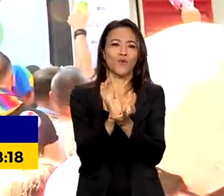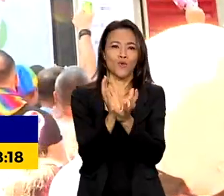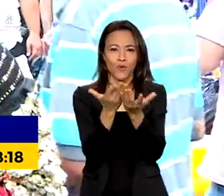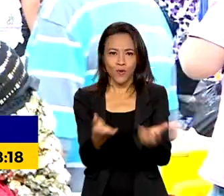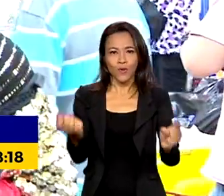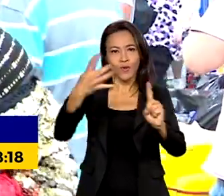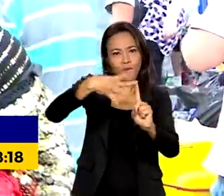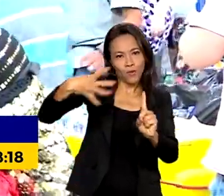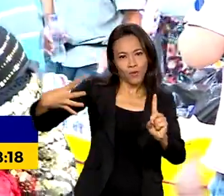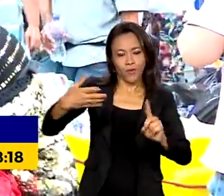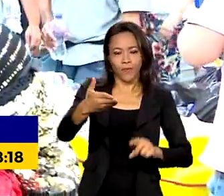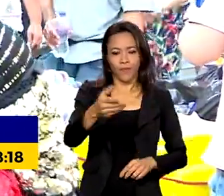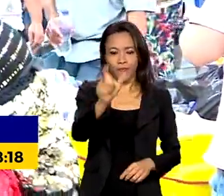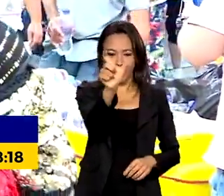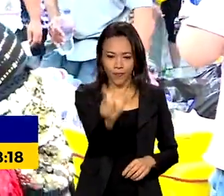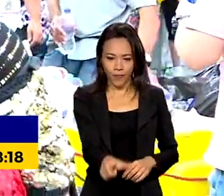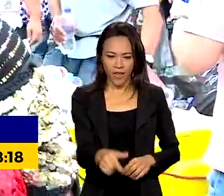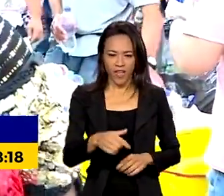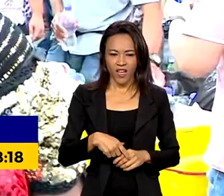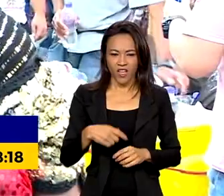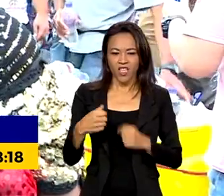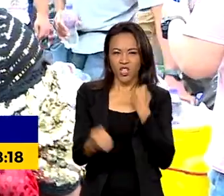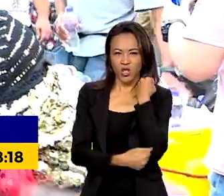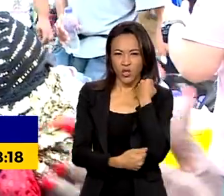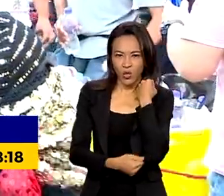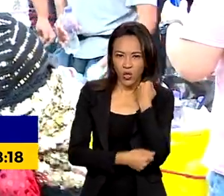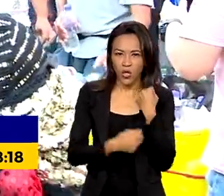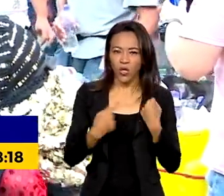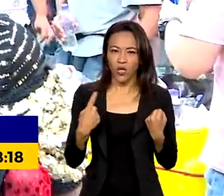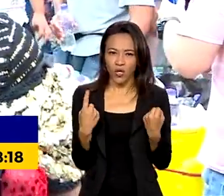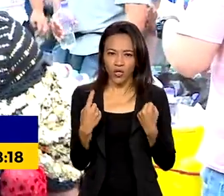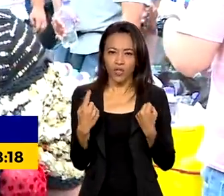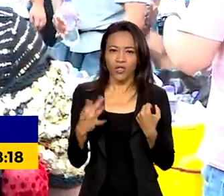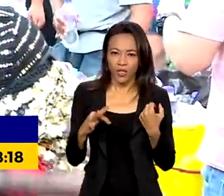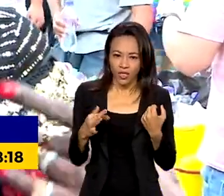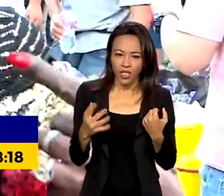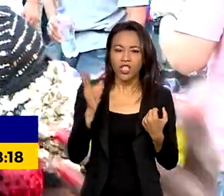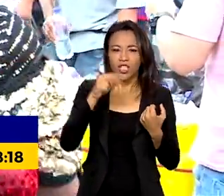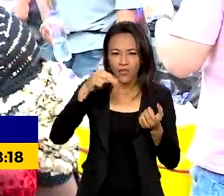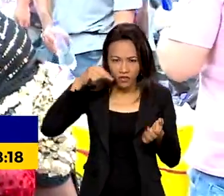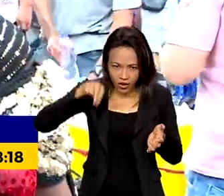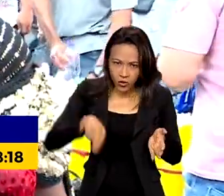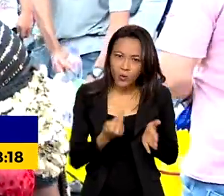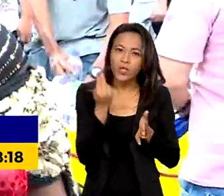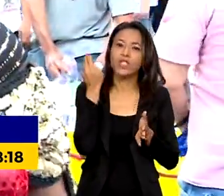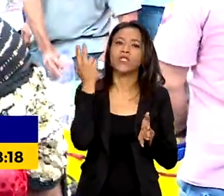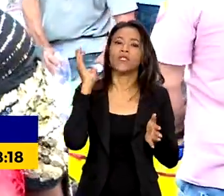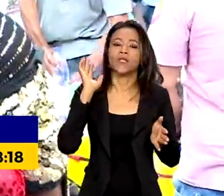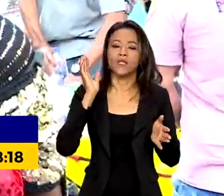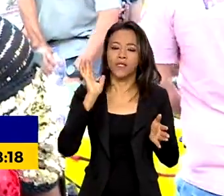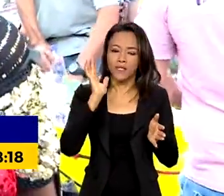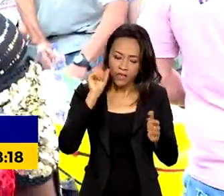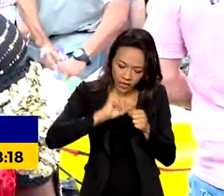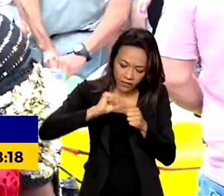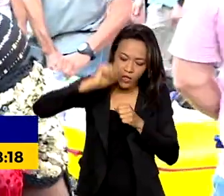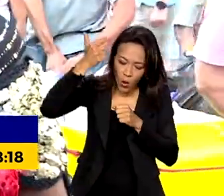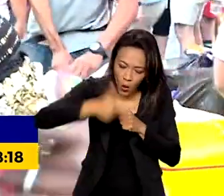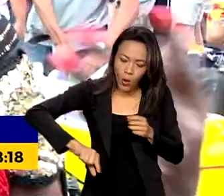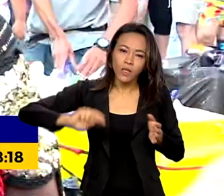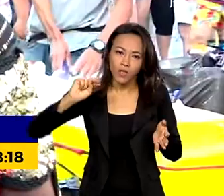LGBT+. É osteoporose, já desgastou meu joelho, já fiz uma cirurgia, tem que fazer